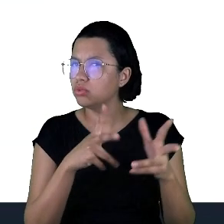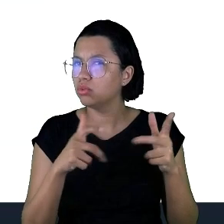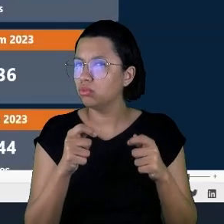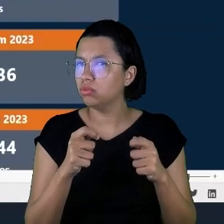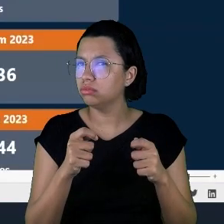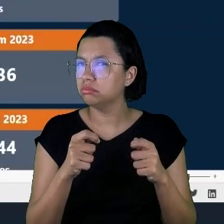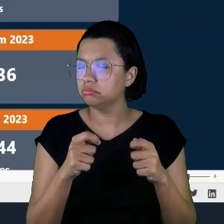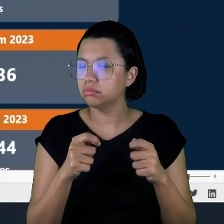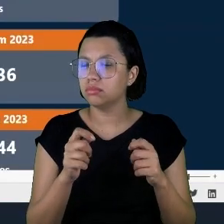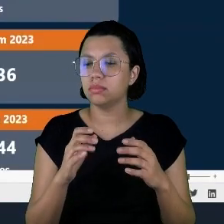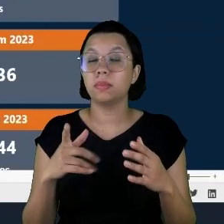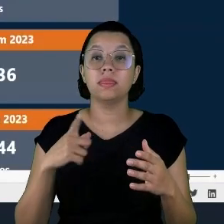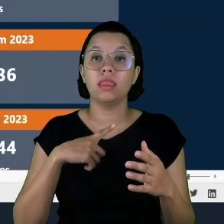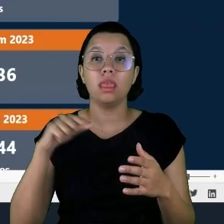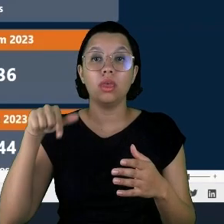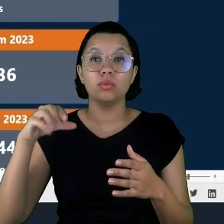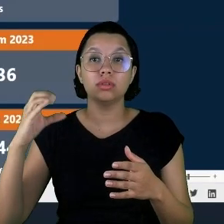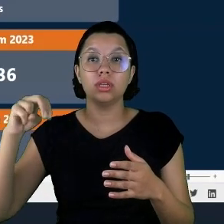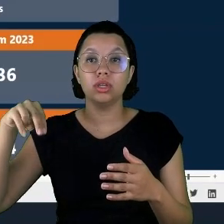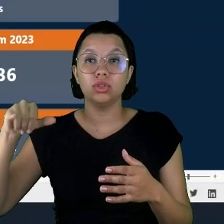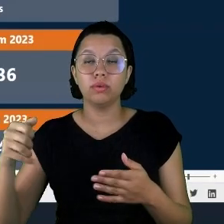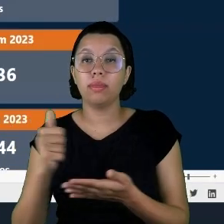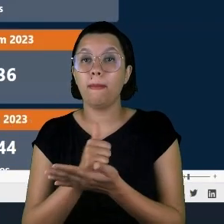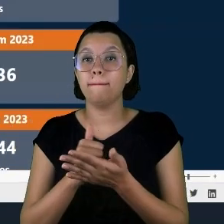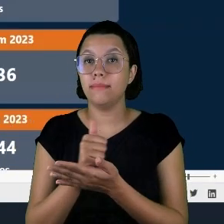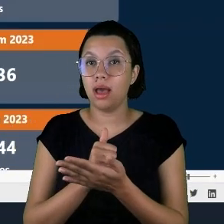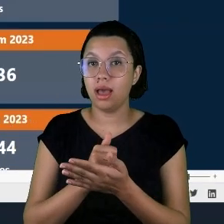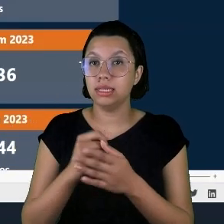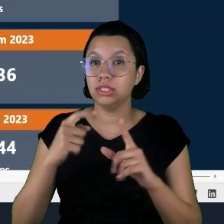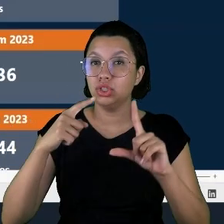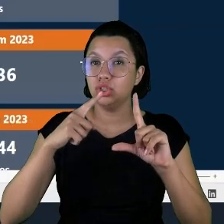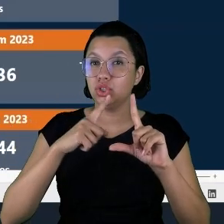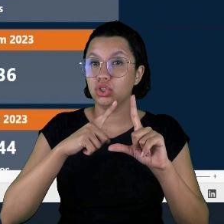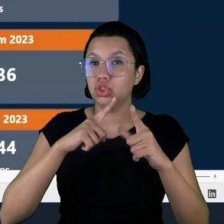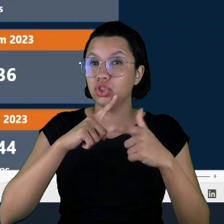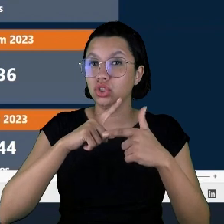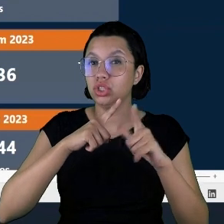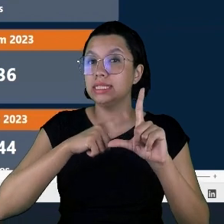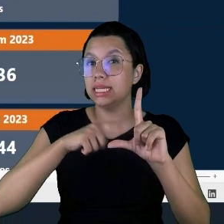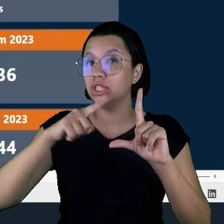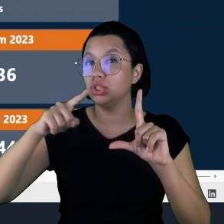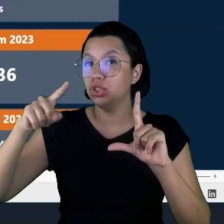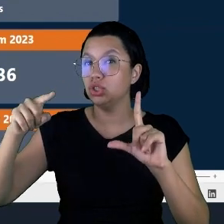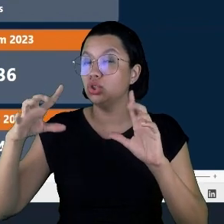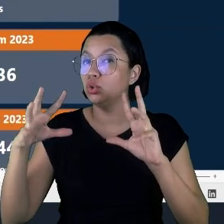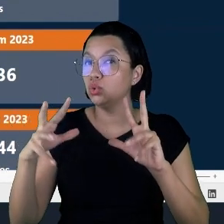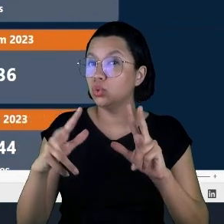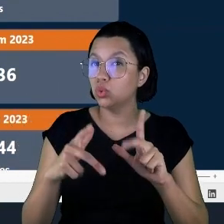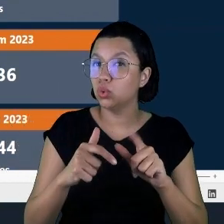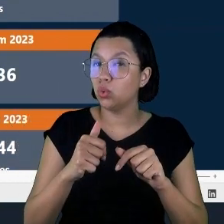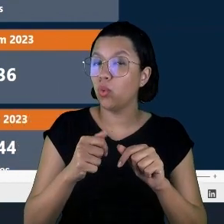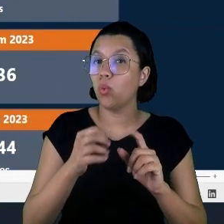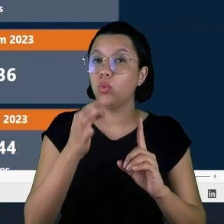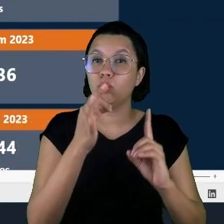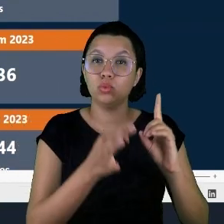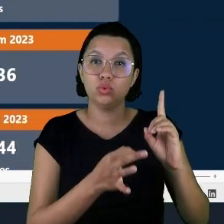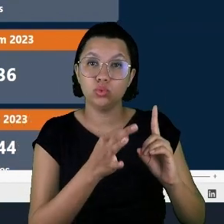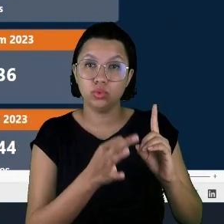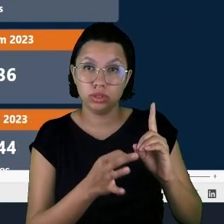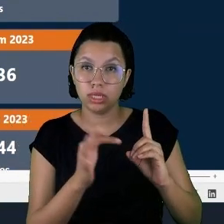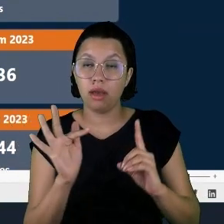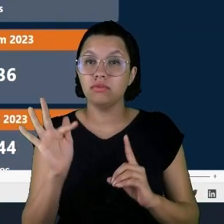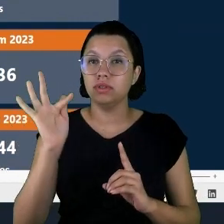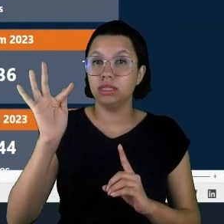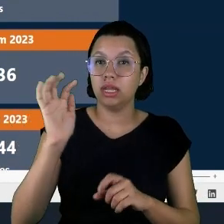CNJ tem a base DataJude, chama, que é a base estatística do Poder Judiciário, que tem estatística de todo o Poder